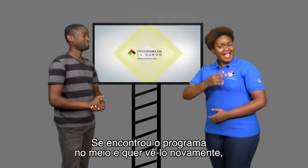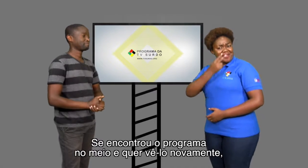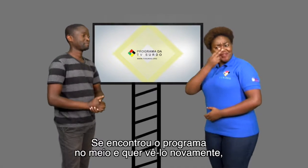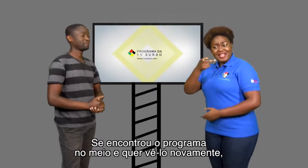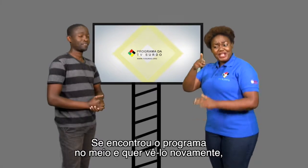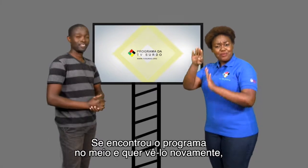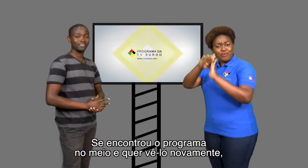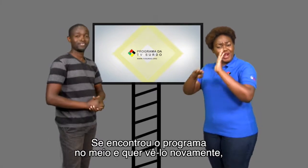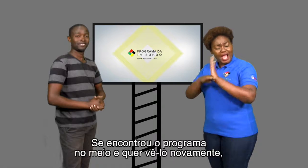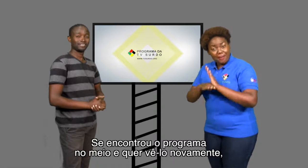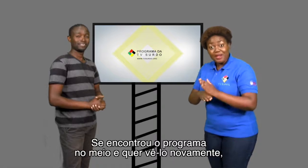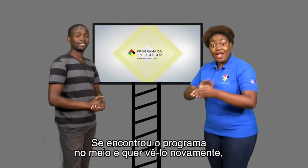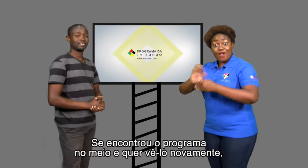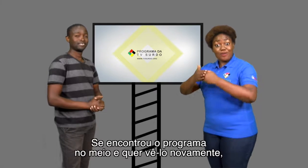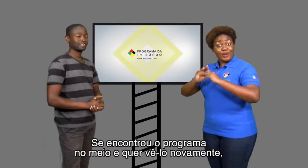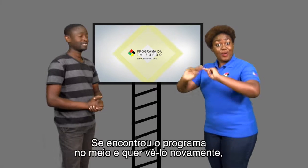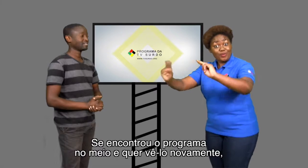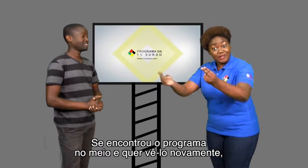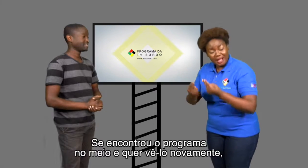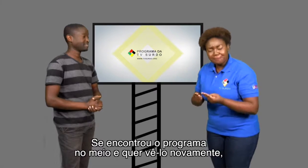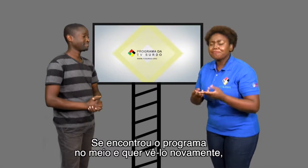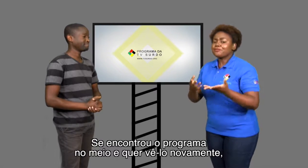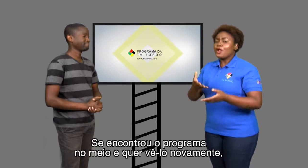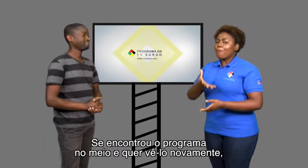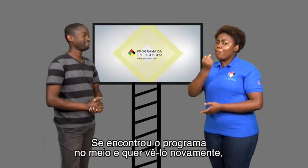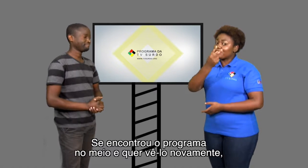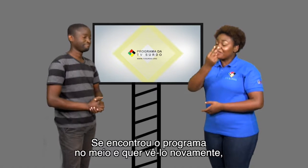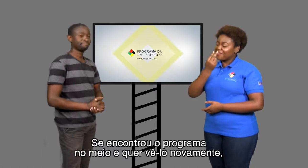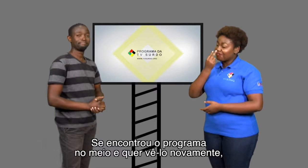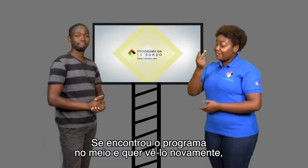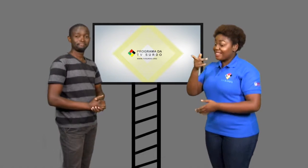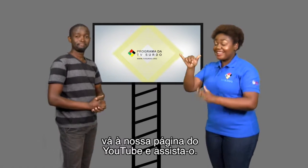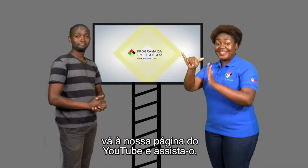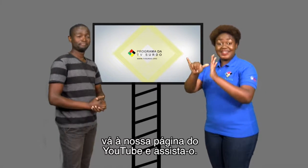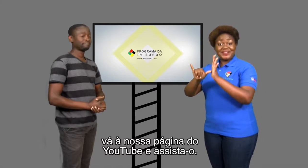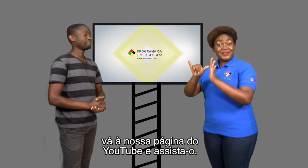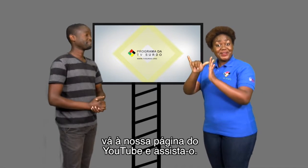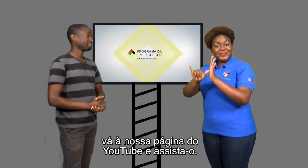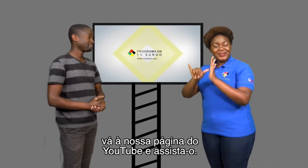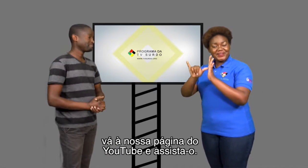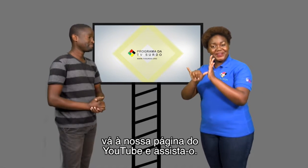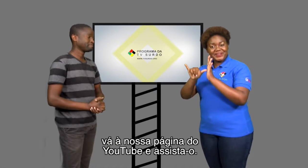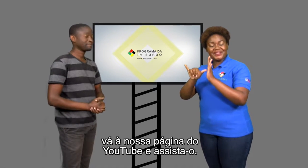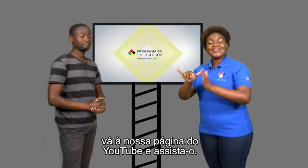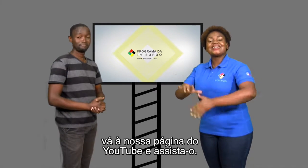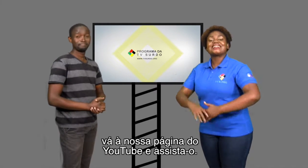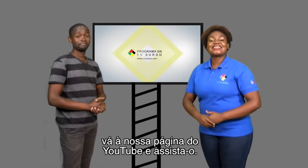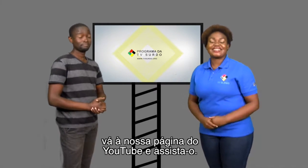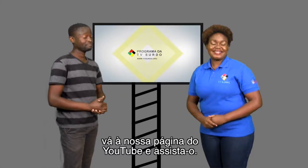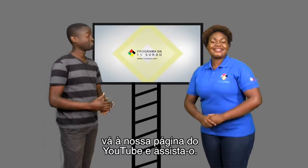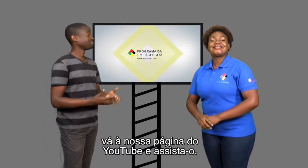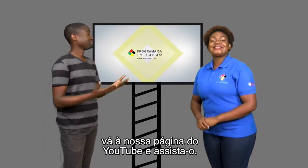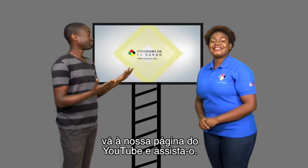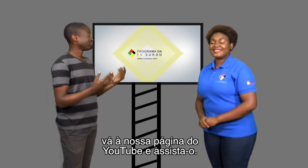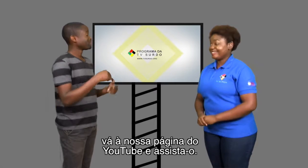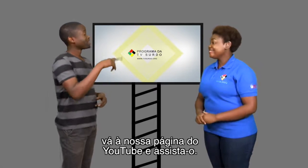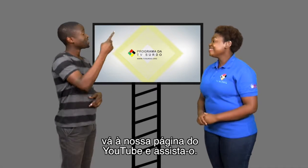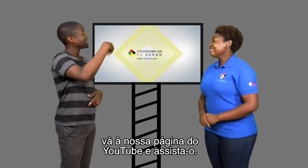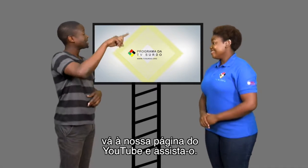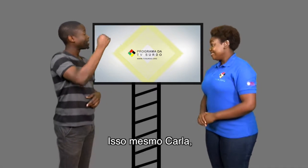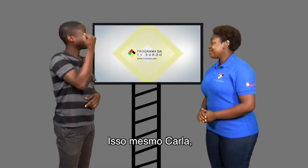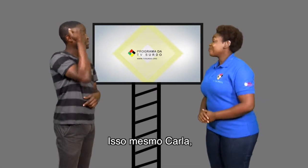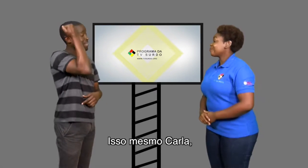se encontrou o programa no meio e quer vê-lo novamente vá à nossa página do YouTube e